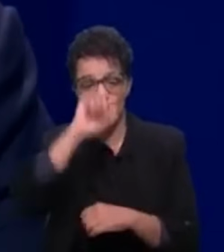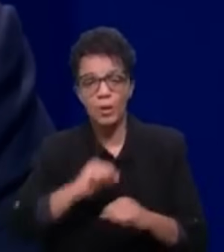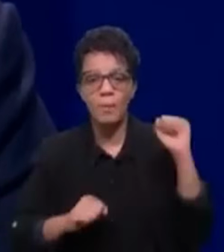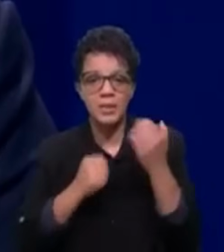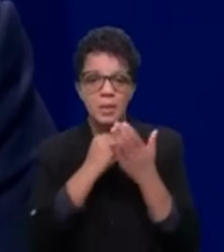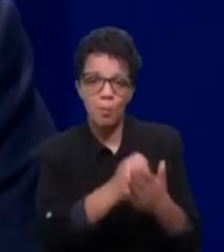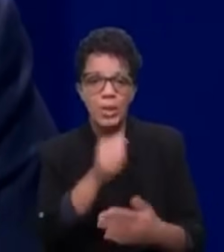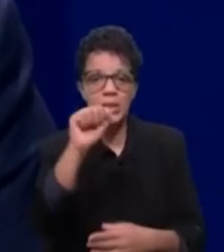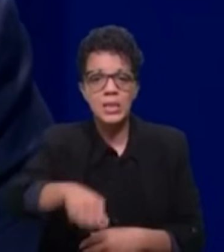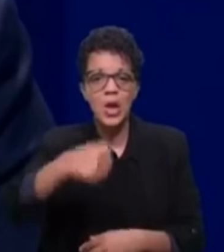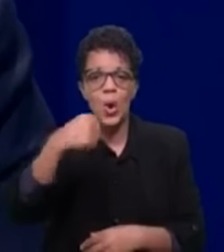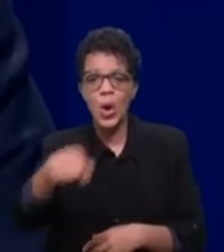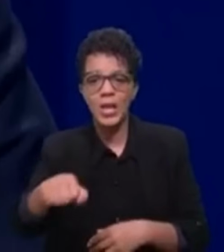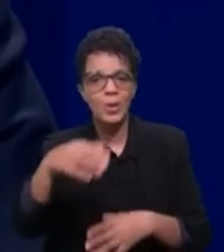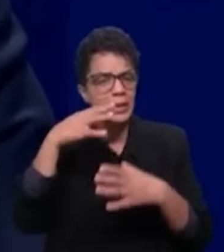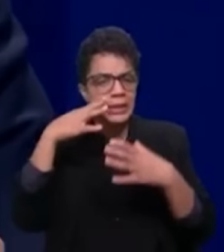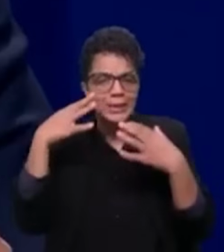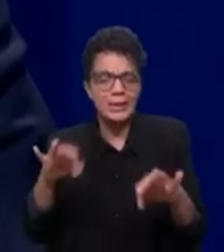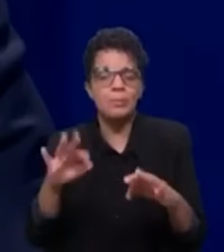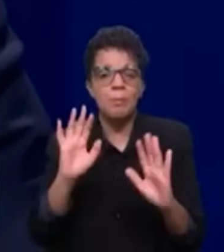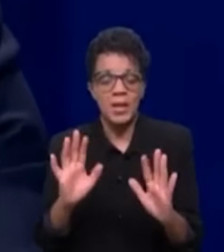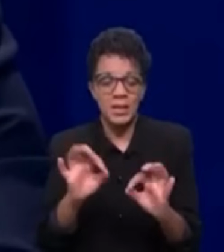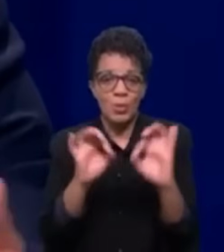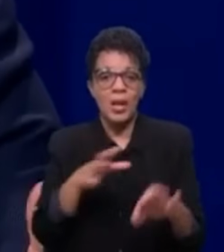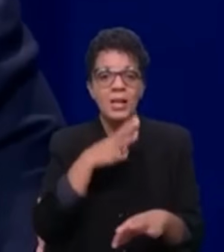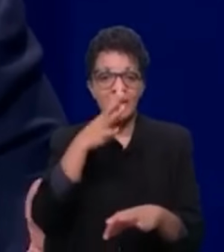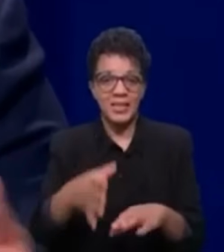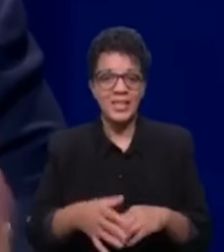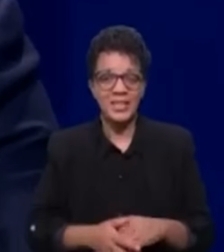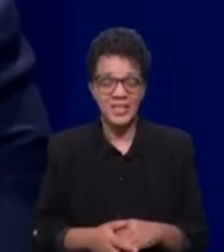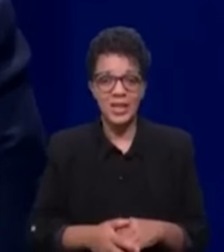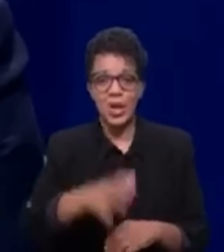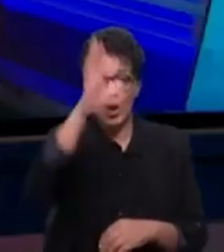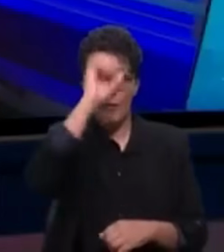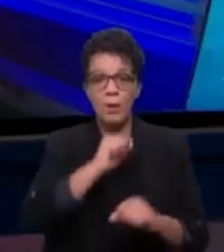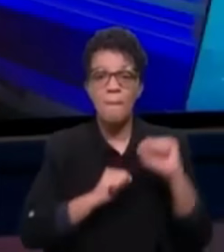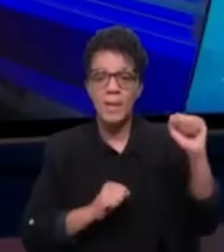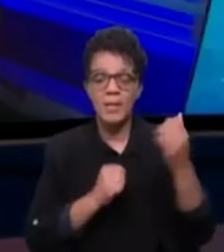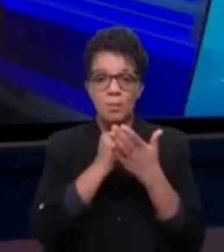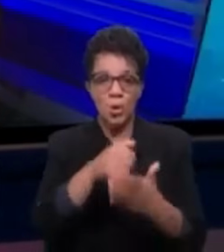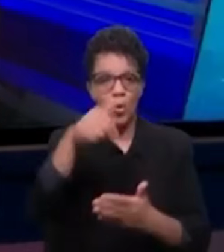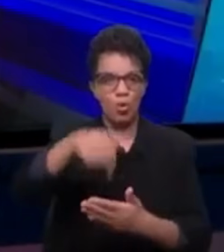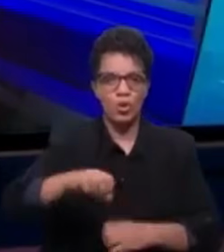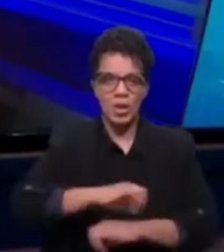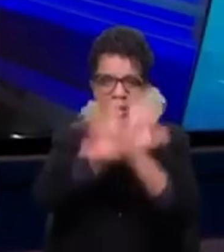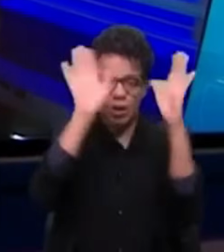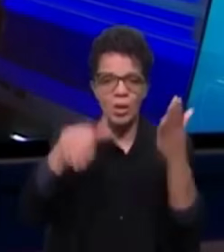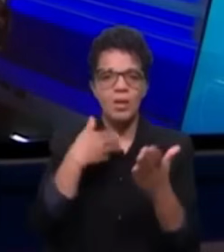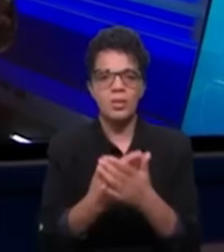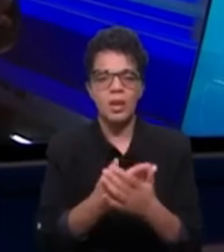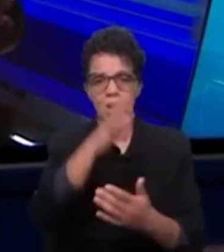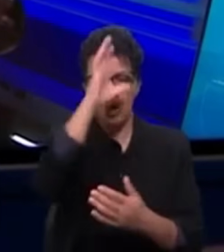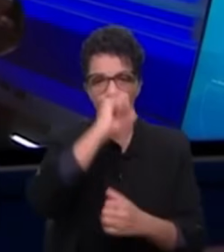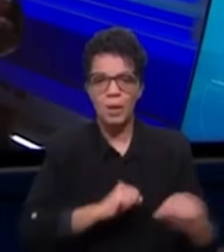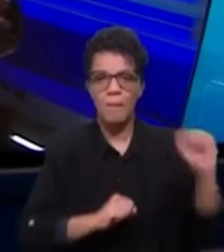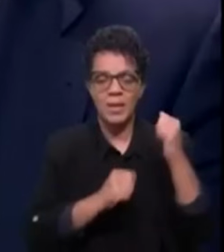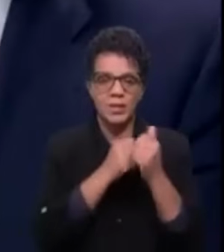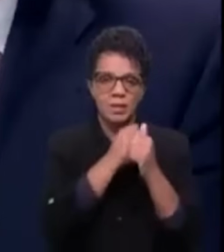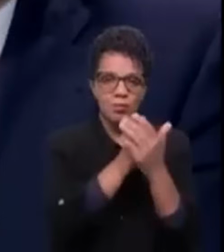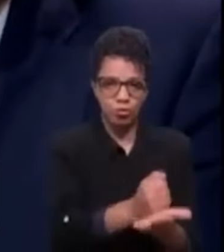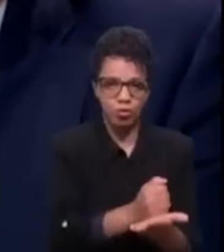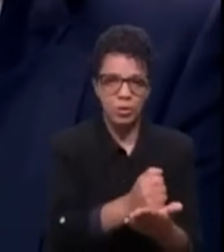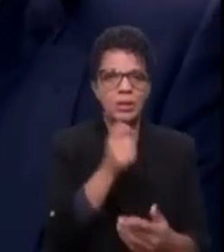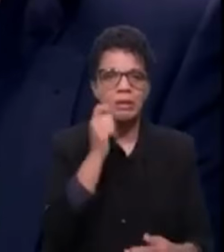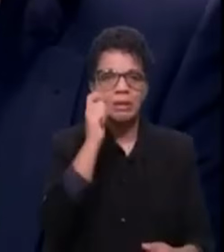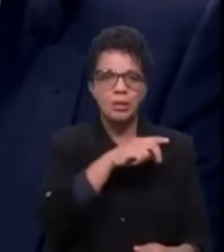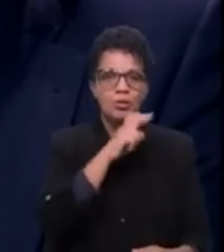PS era uma coisa tão simples só que está como eu disse nos seus olhos que vai sustentar o governo do PS Ainda bem que hoje ficou Claro que vai sustentar o governo do PS sabe quem respond o próprio